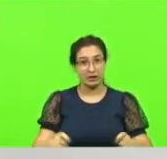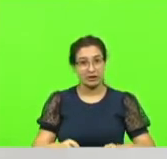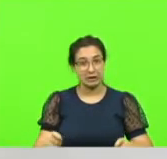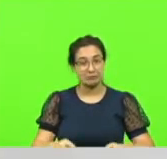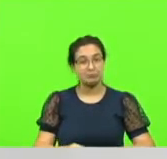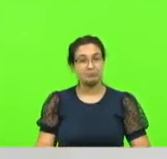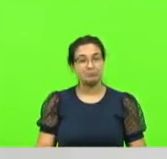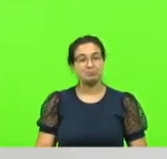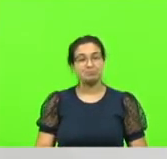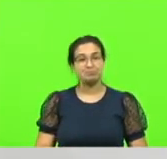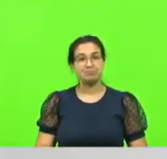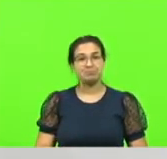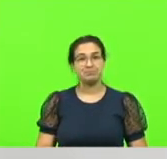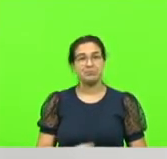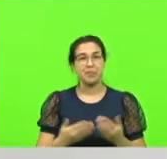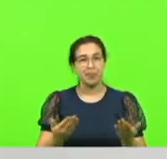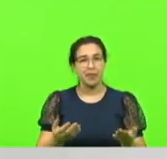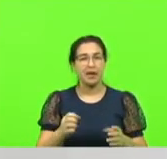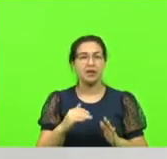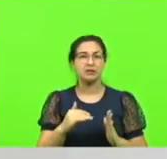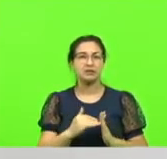Esse senador